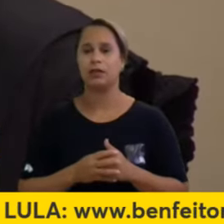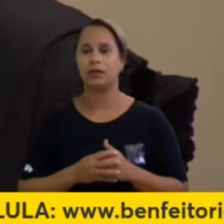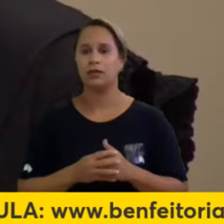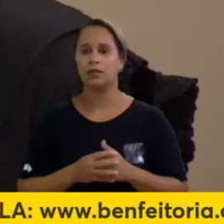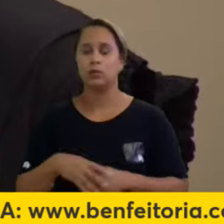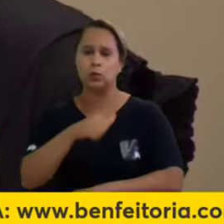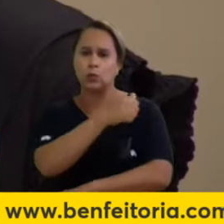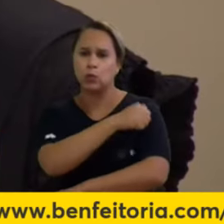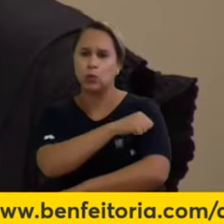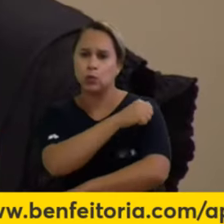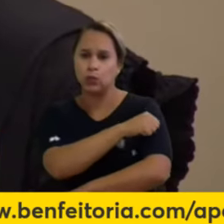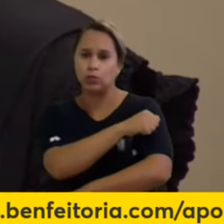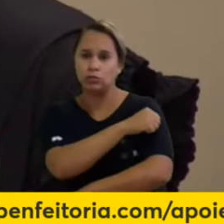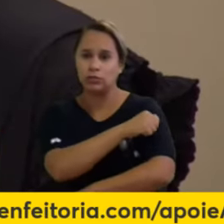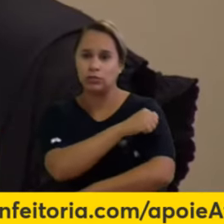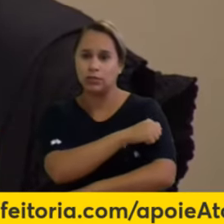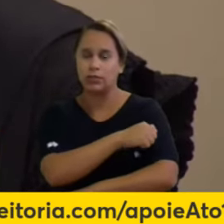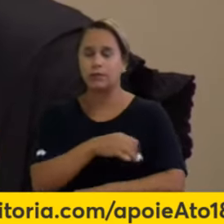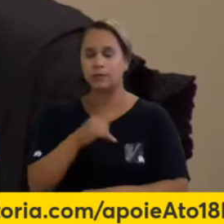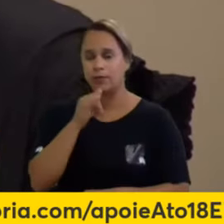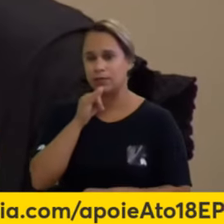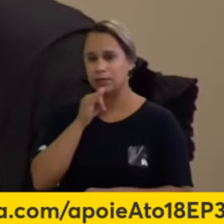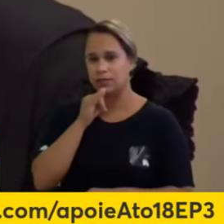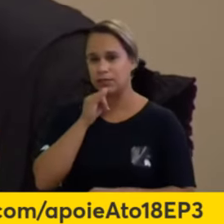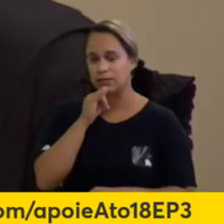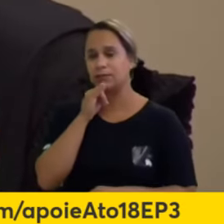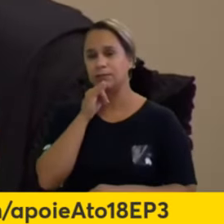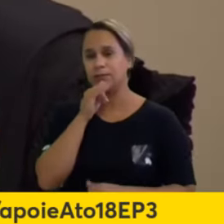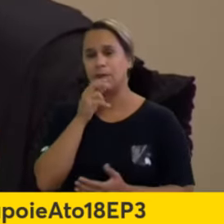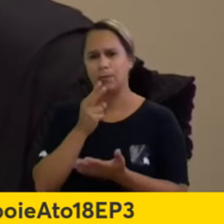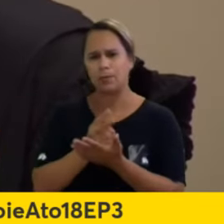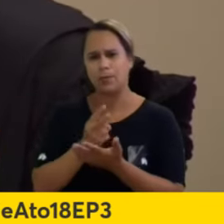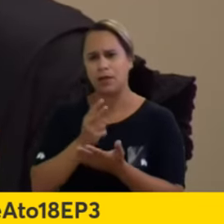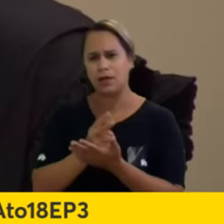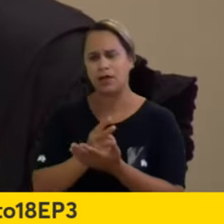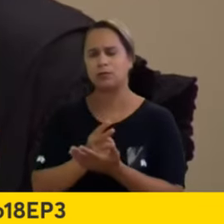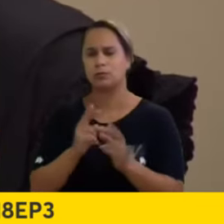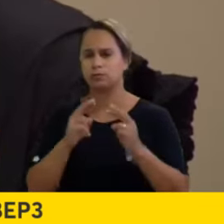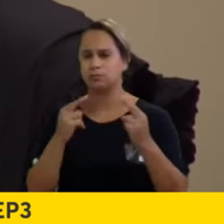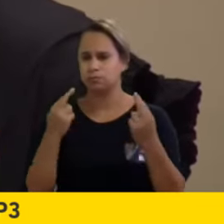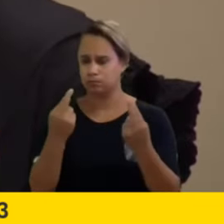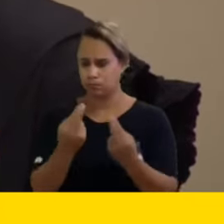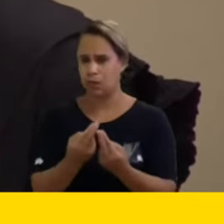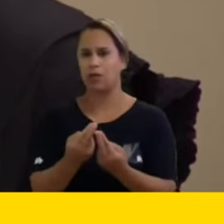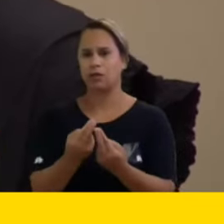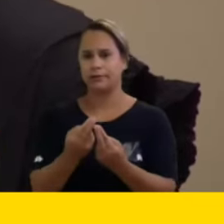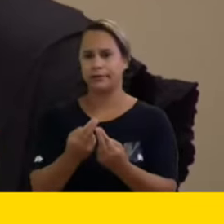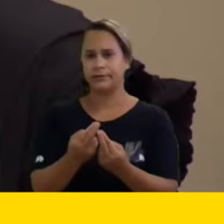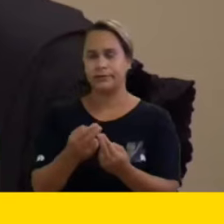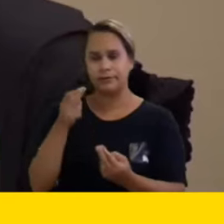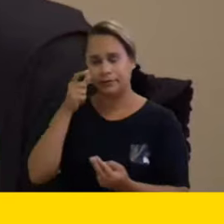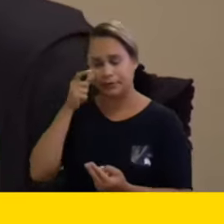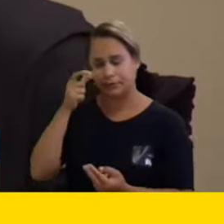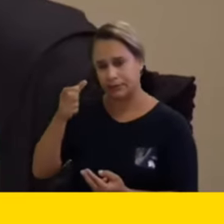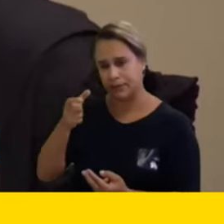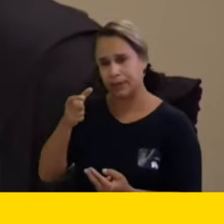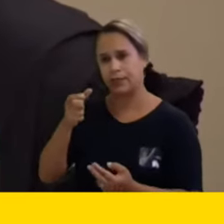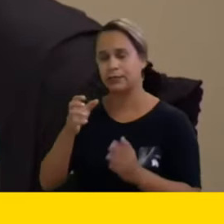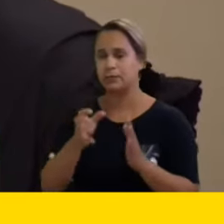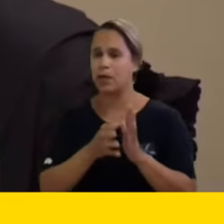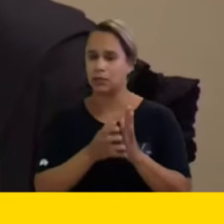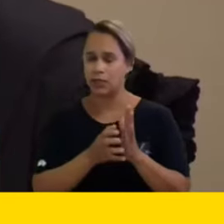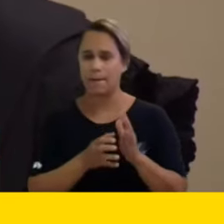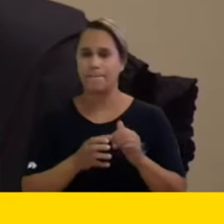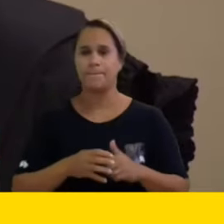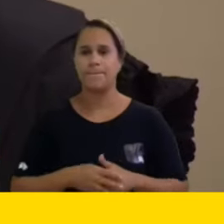documento da del aniro na qual consta a mesma reunião de interesse partidário a agenda de Sérgio Mouro voltou-se a estado do Paraná somente a partir de